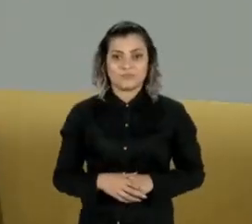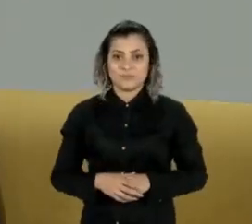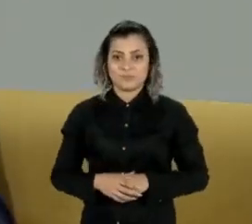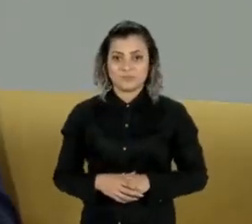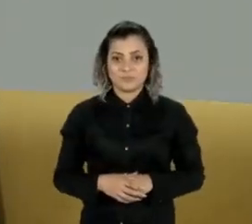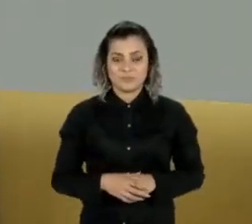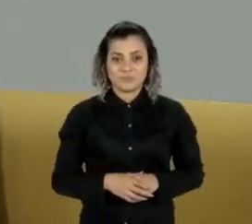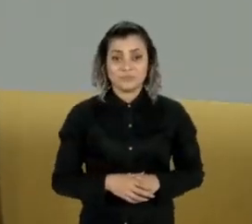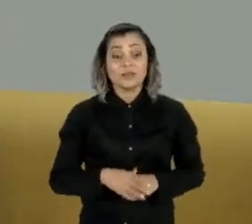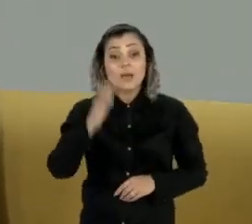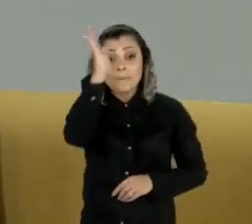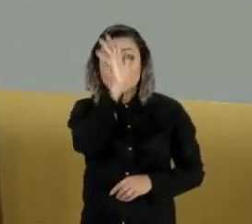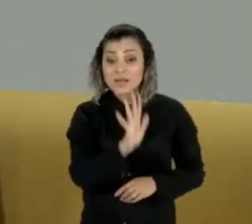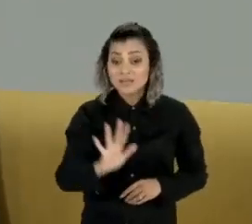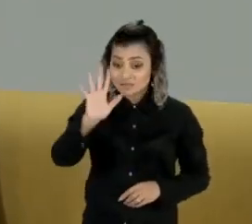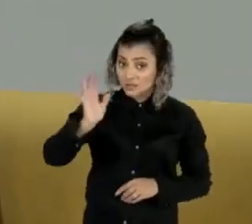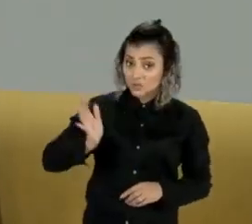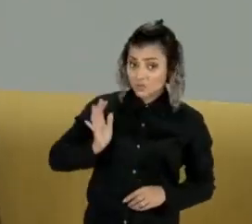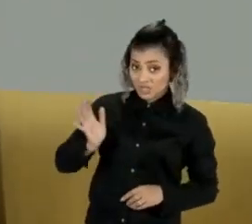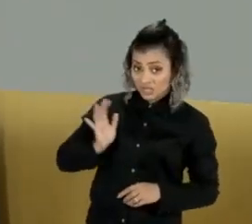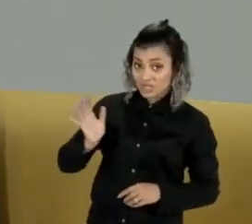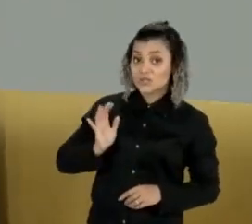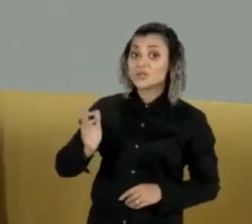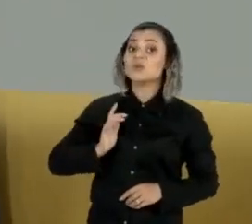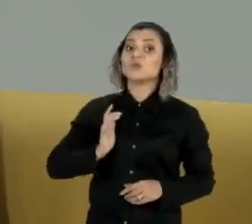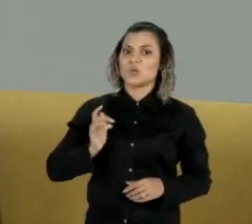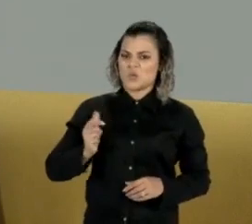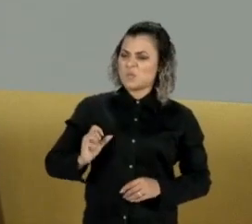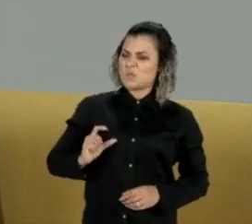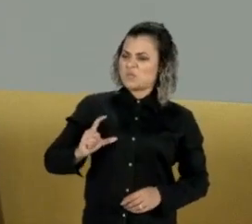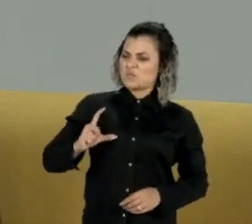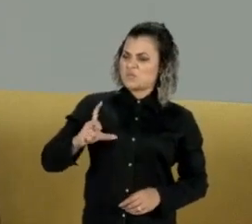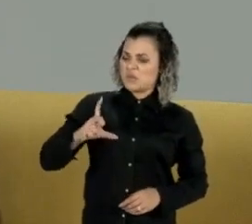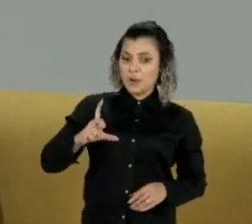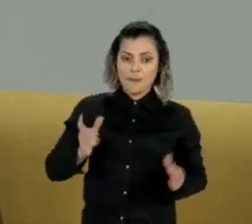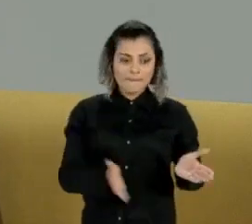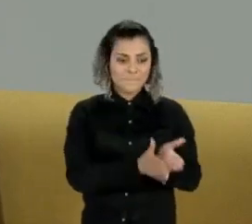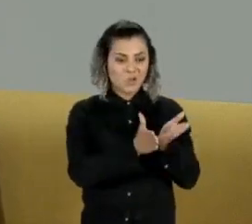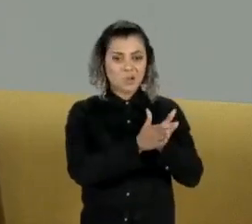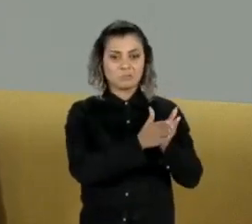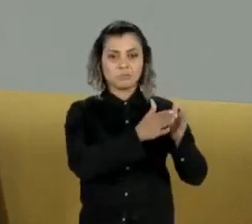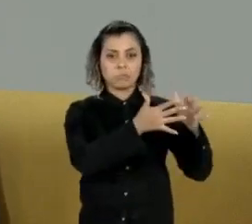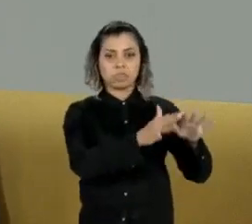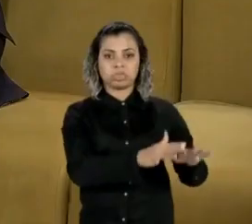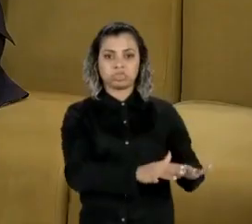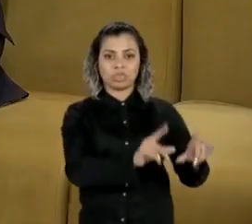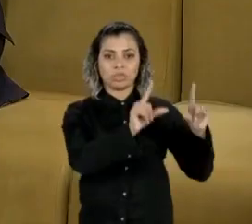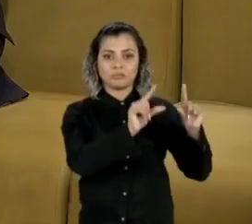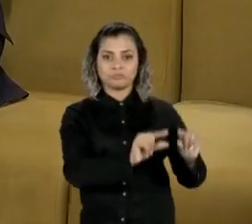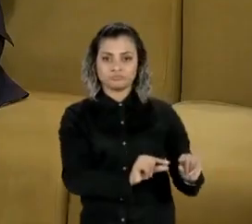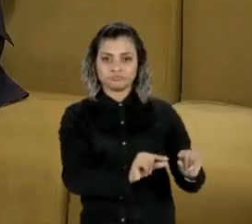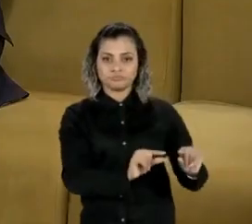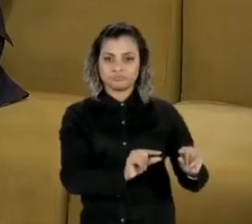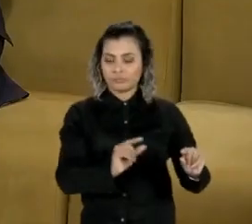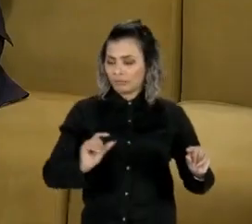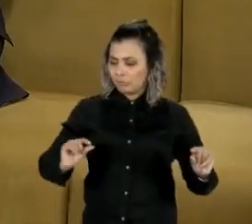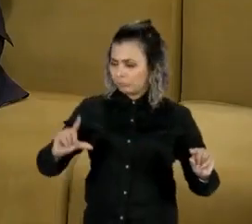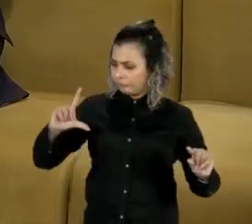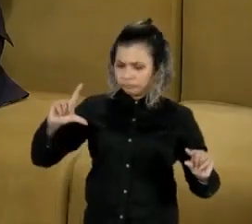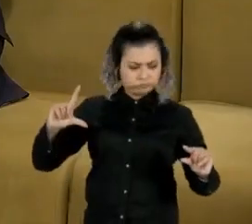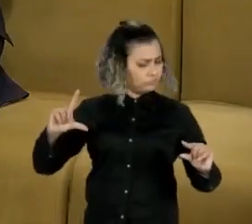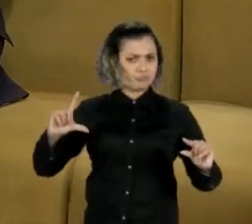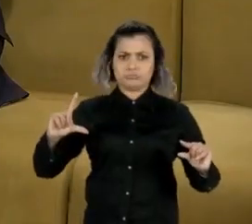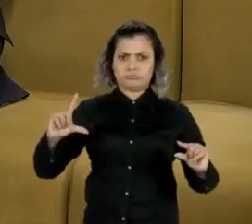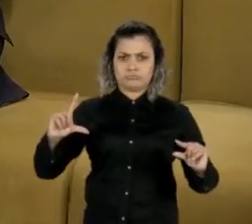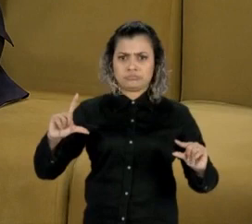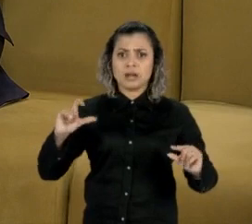Os brasileiros mais ricos estão ainda mais ricos e os pobres ainda mais pobres. Pois é, o levantamento do IBGE